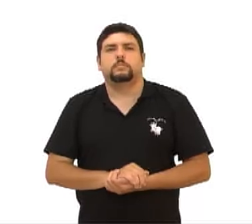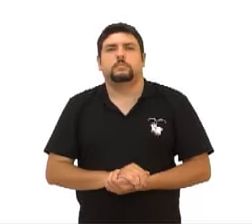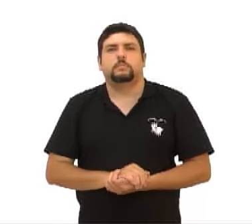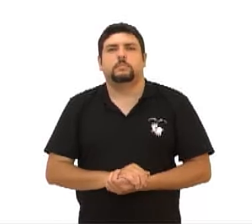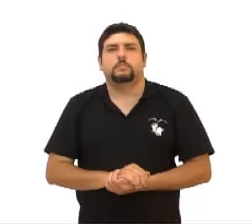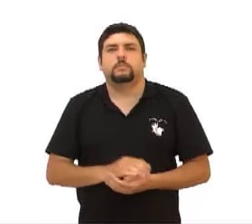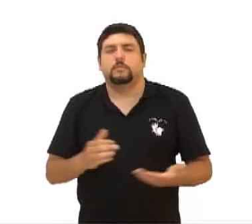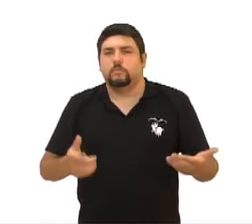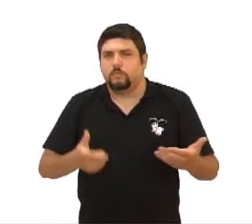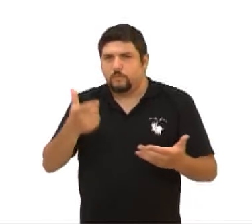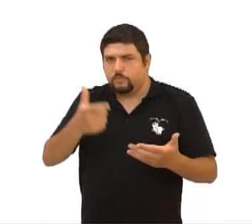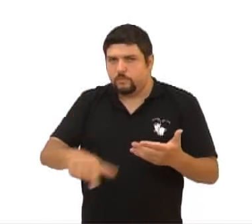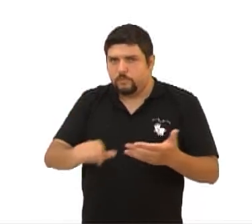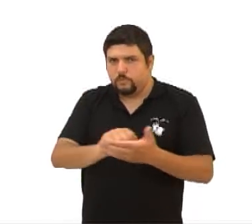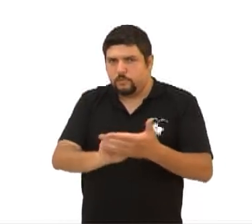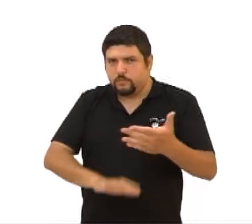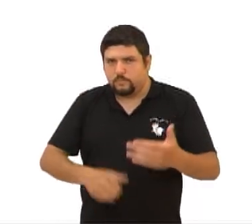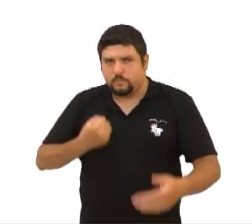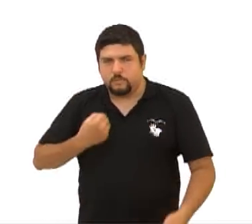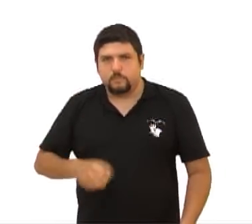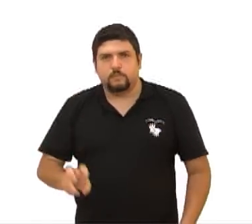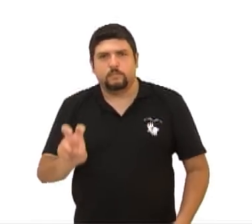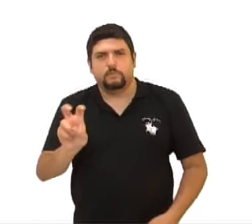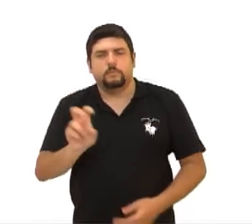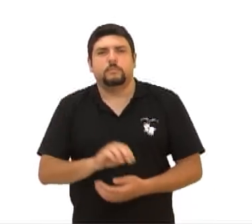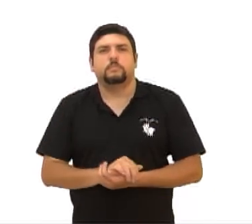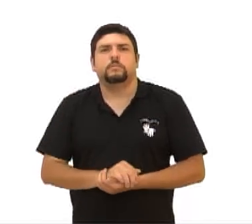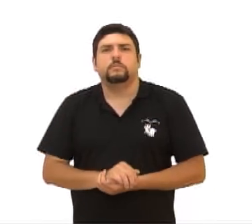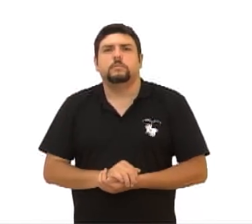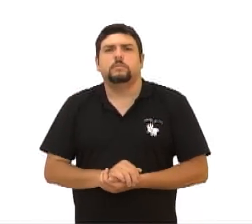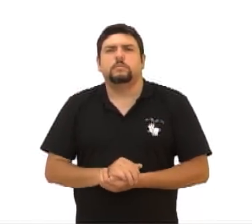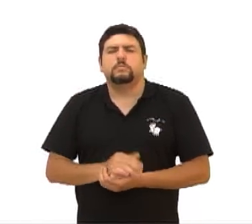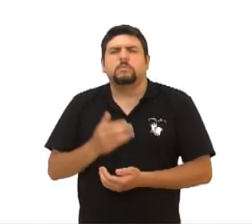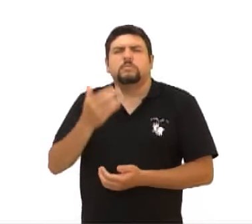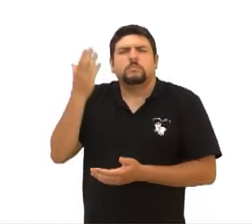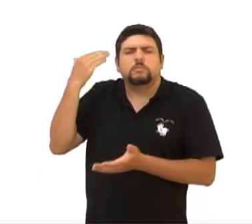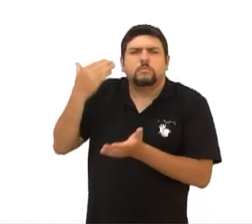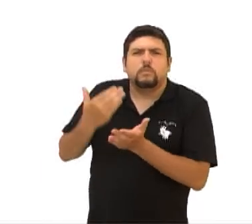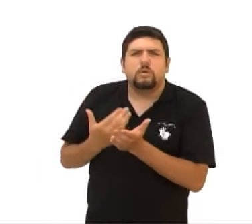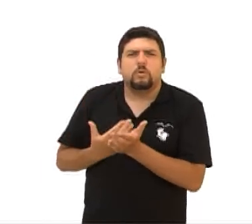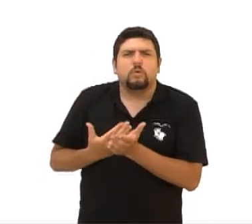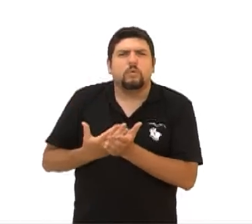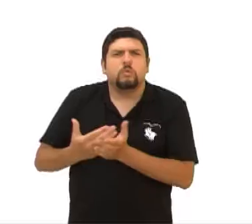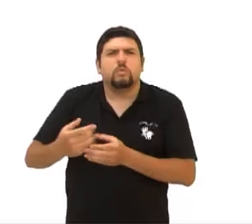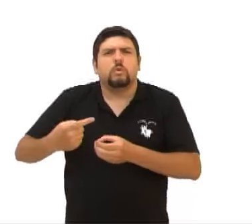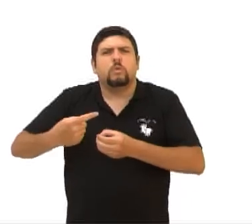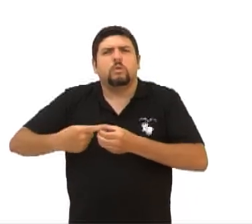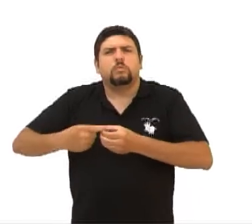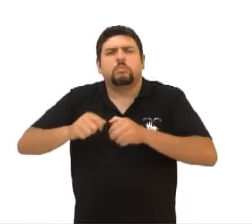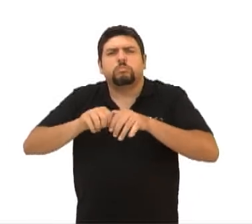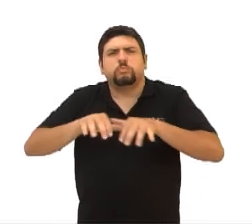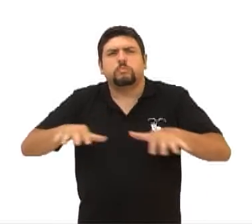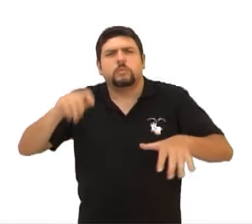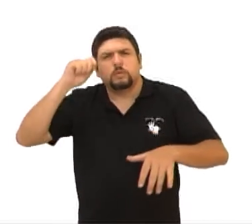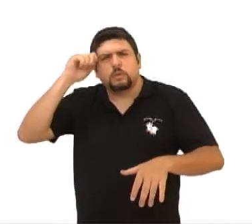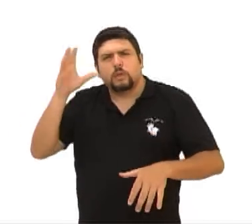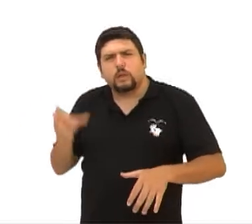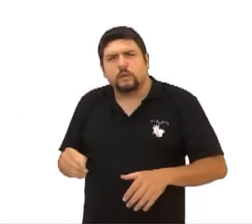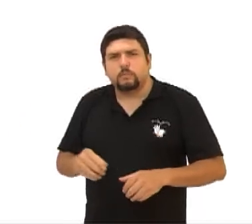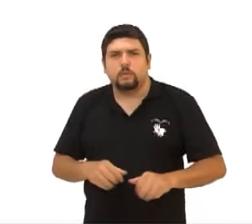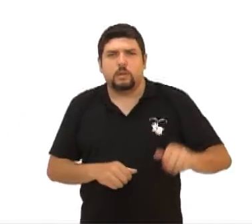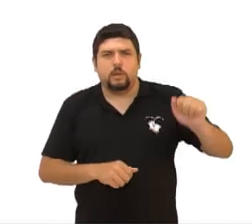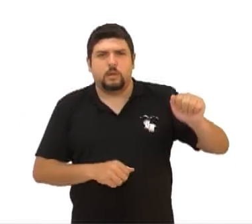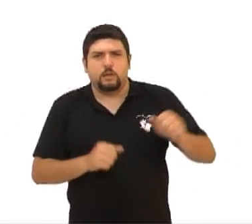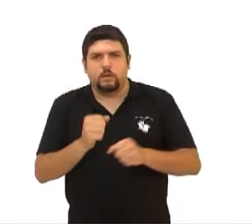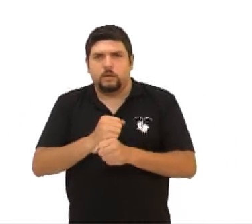Vamos para mais um quiz aí, o número 5. Quando teve início o processo de urbanização da África? Letra A, foi a partir dos anos